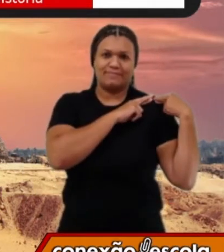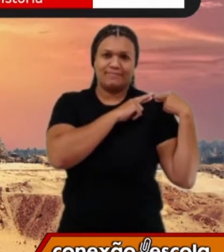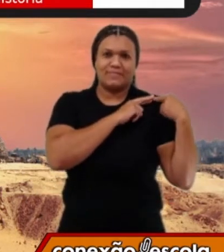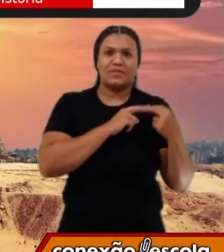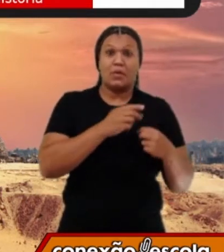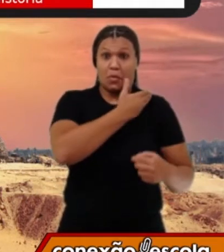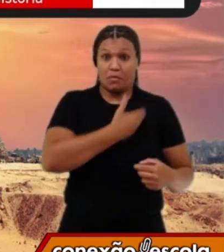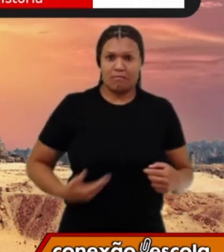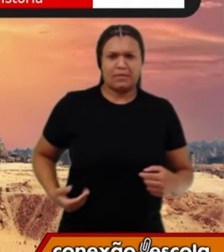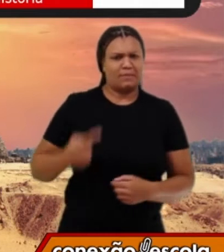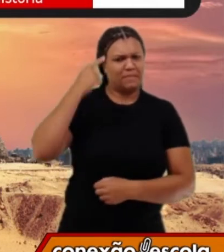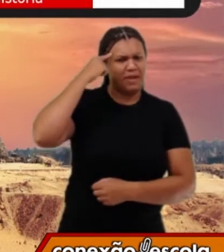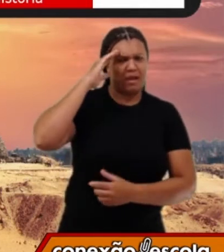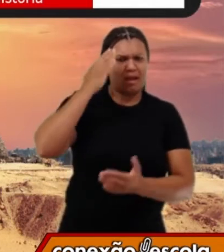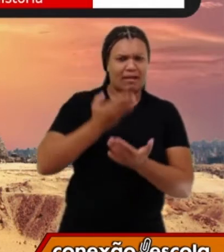podiam, que eles não conseguiam